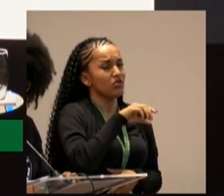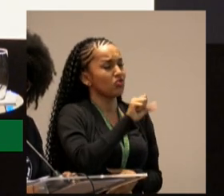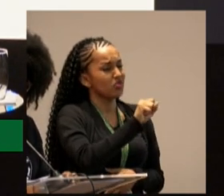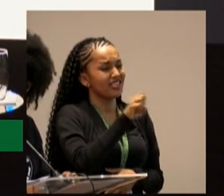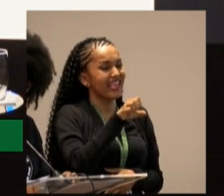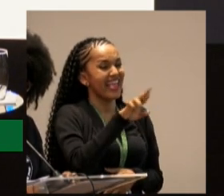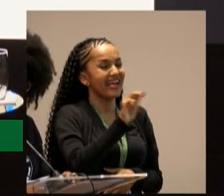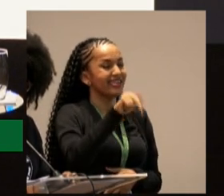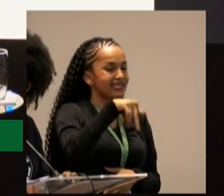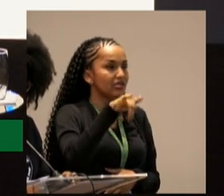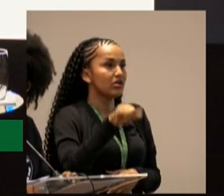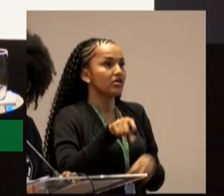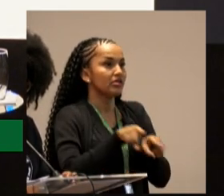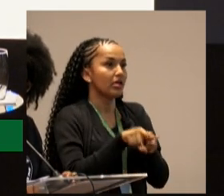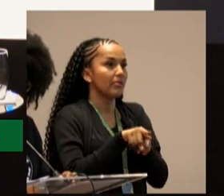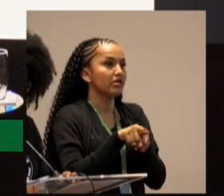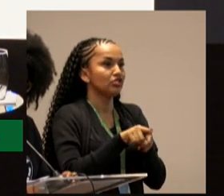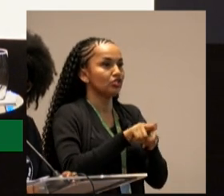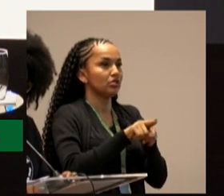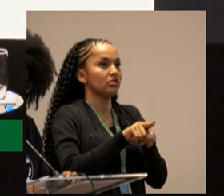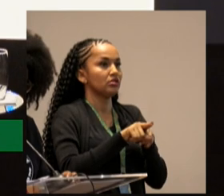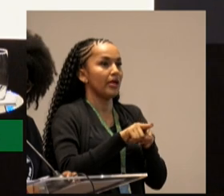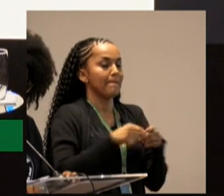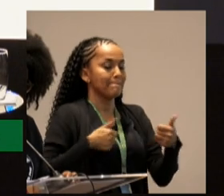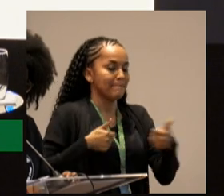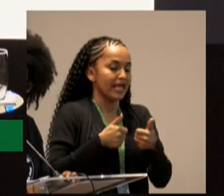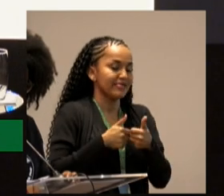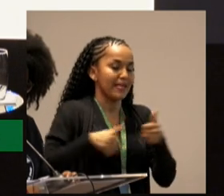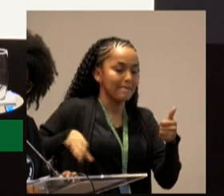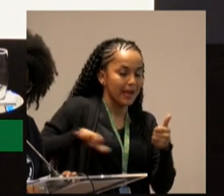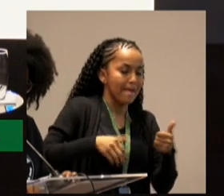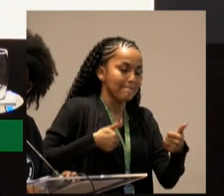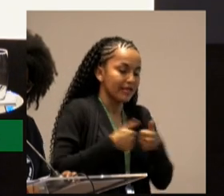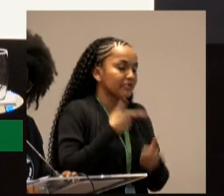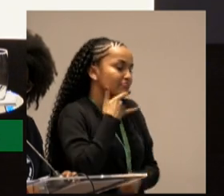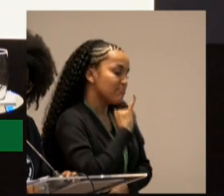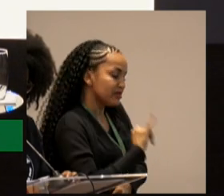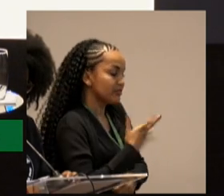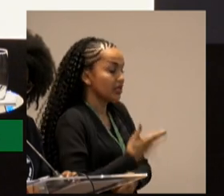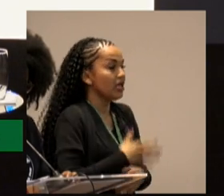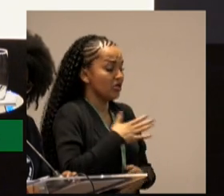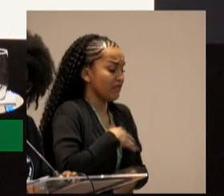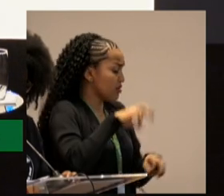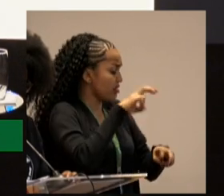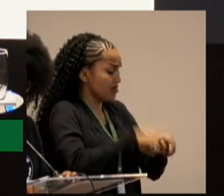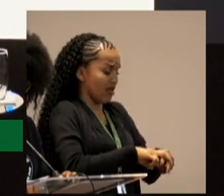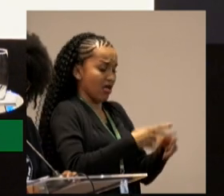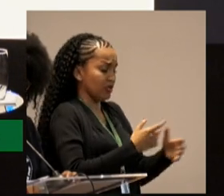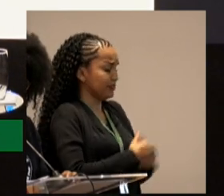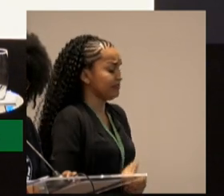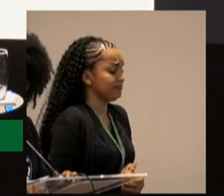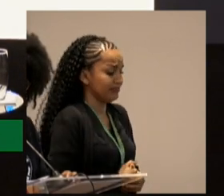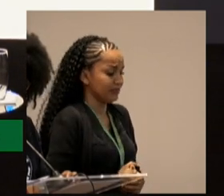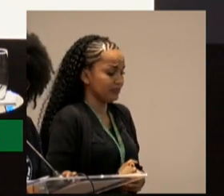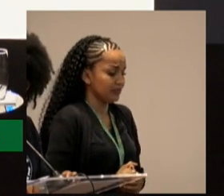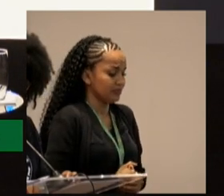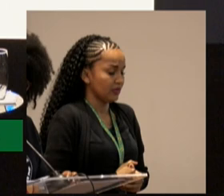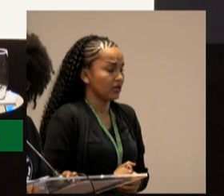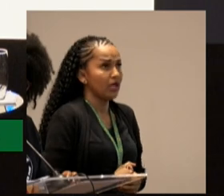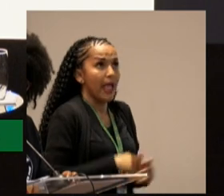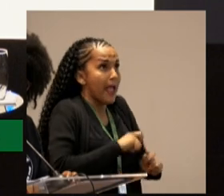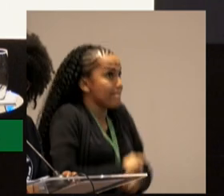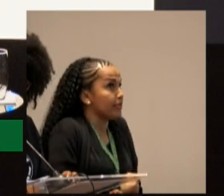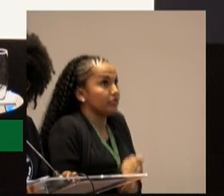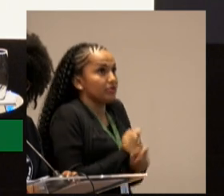parte e litorâneo aqui de parte de meu pai. Eu estava aqui sentado, e